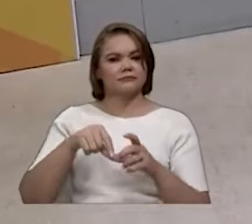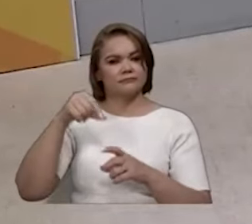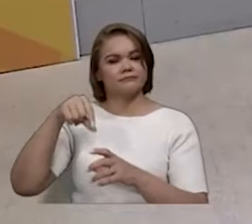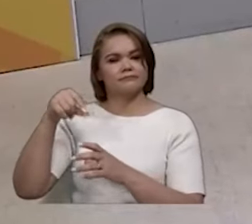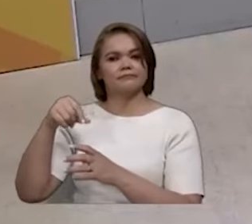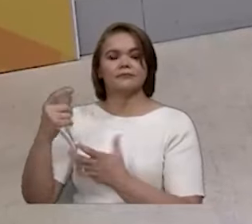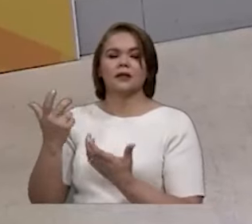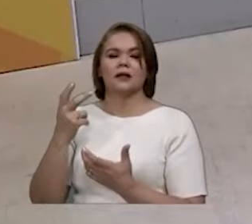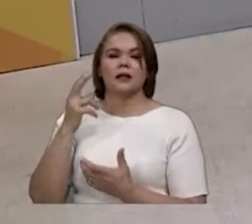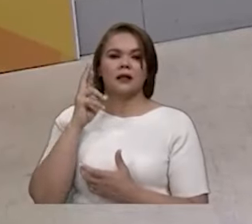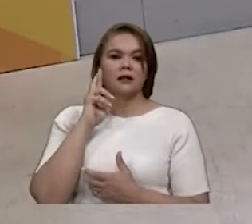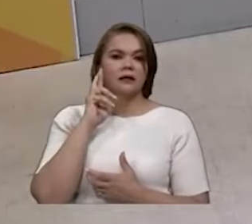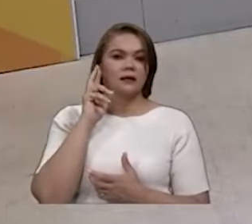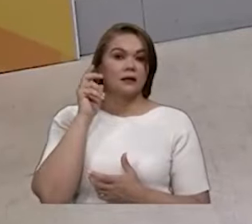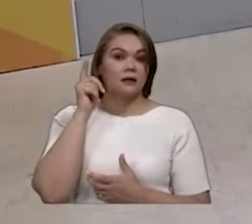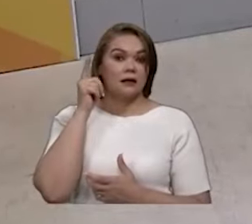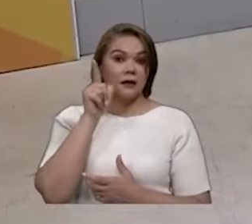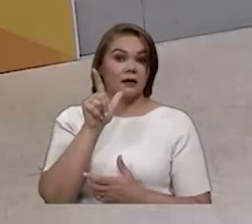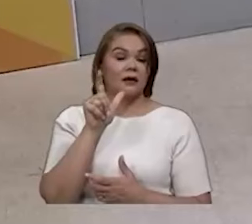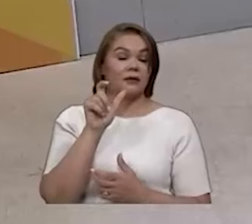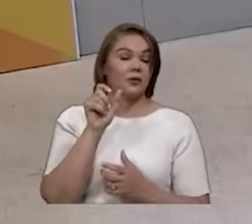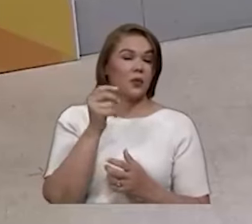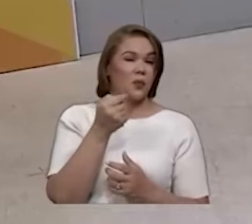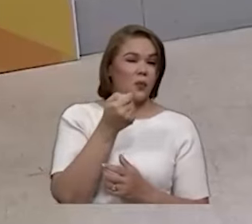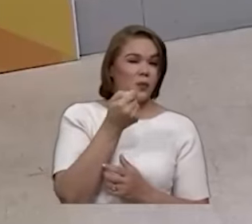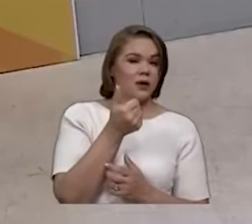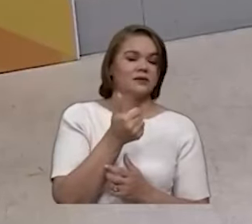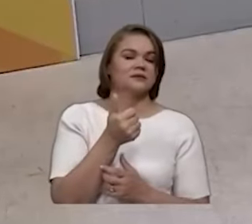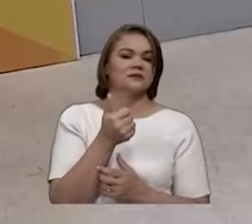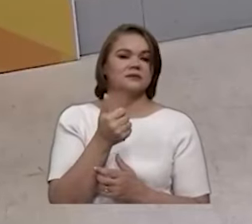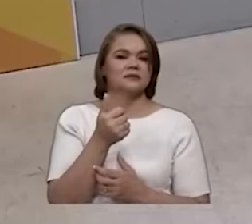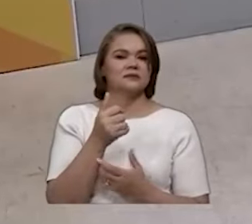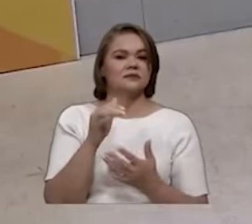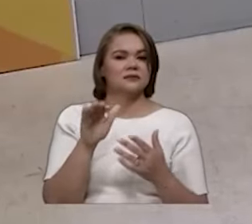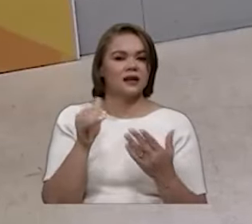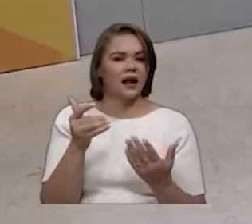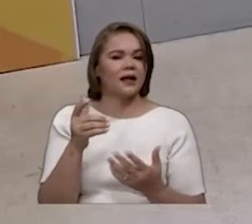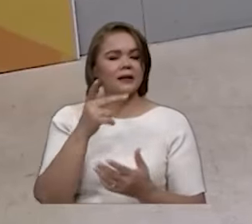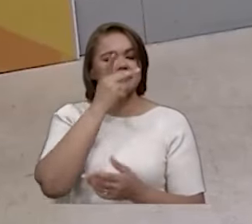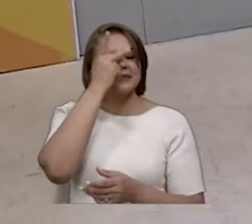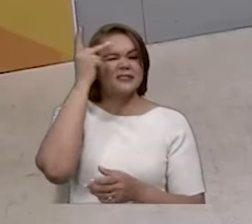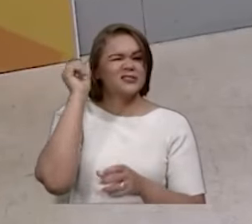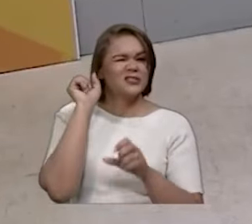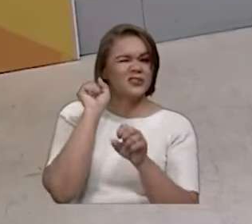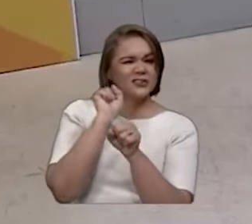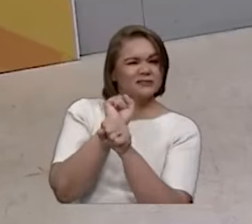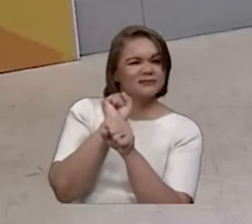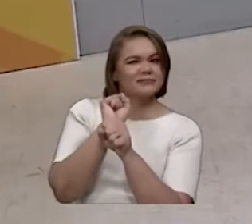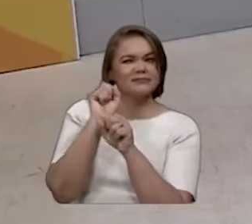resultado. Menino, será que tem alguém esperando?